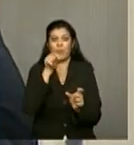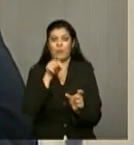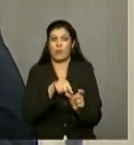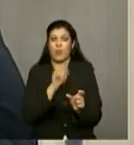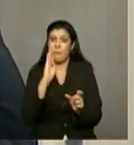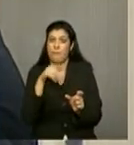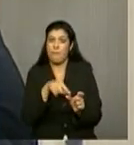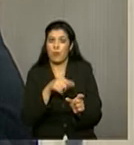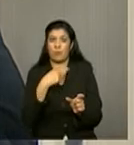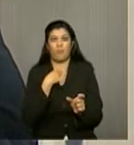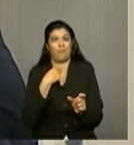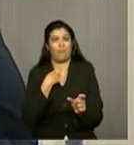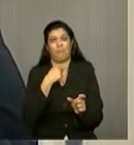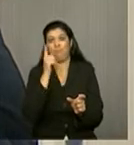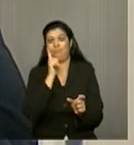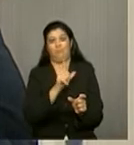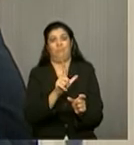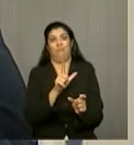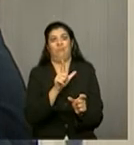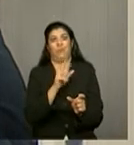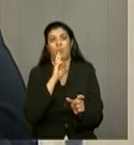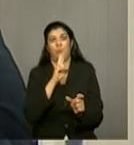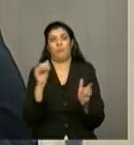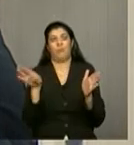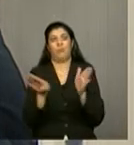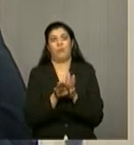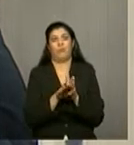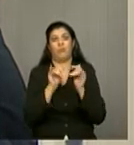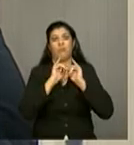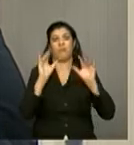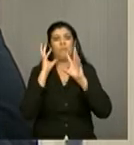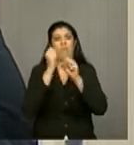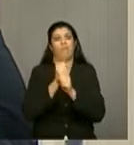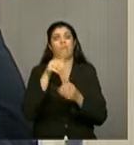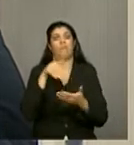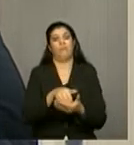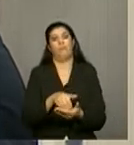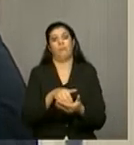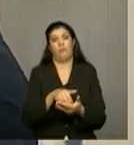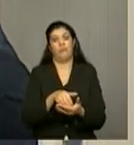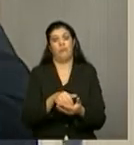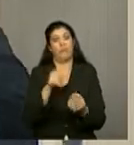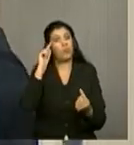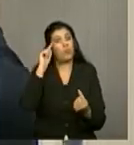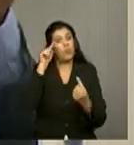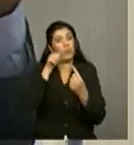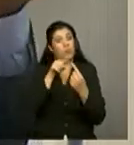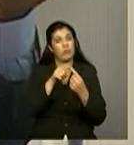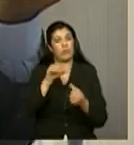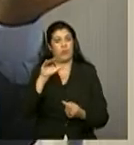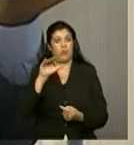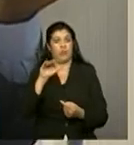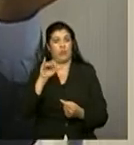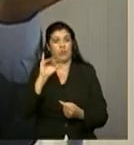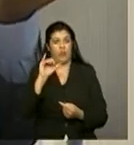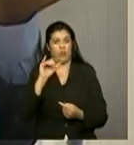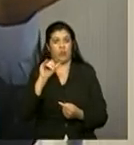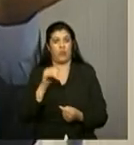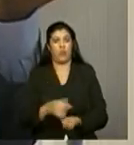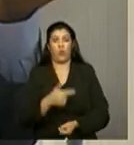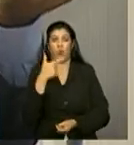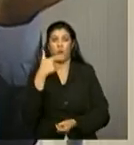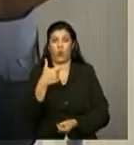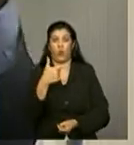impossível chegar a uma informação com clientes portanto do ponto de vista científico as duas possibilidades